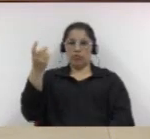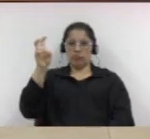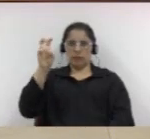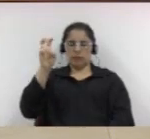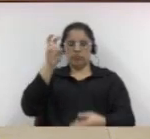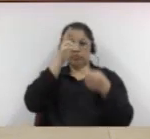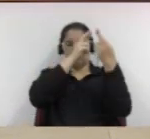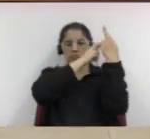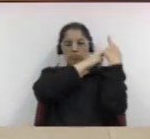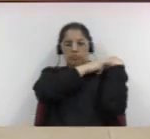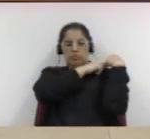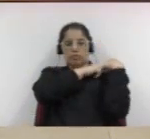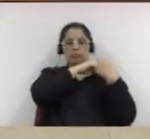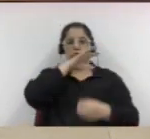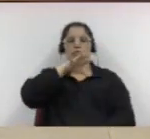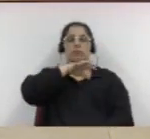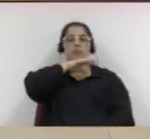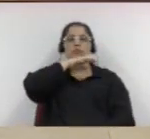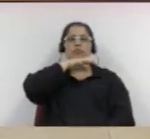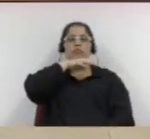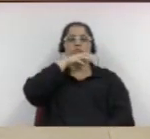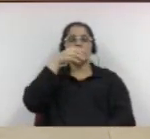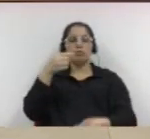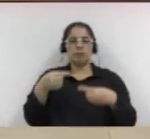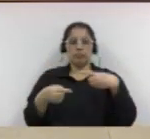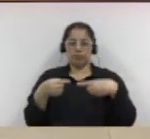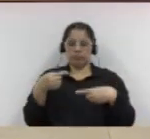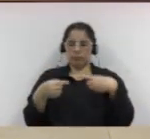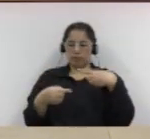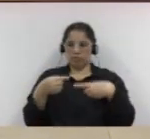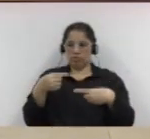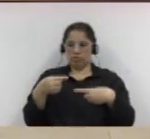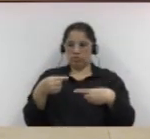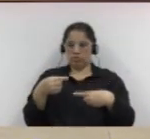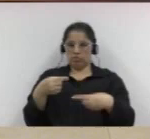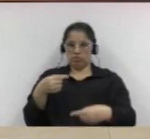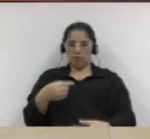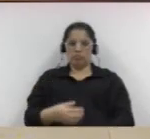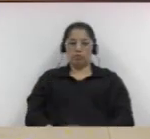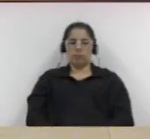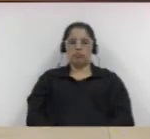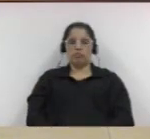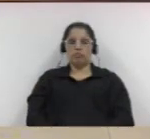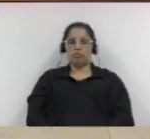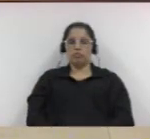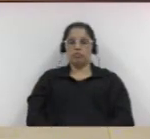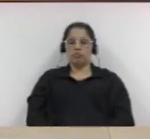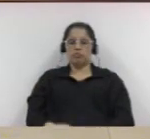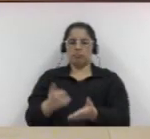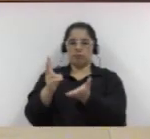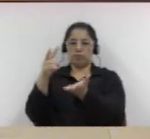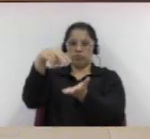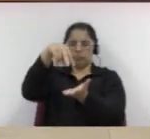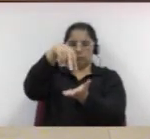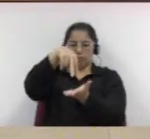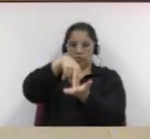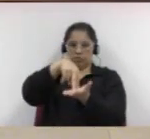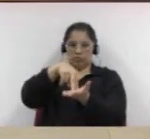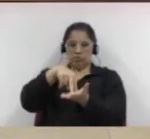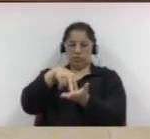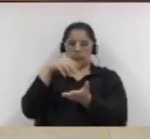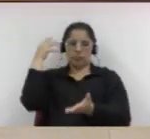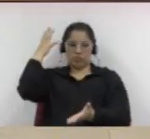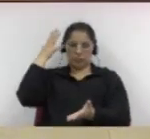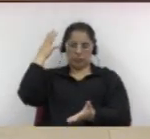Henrique. Requerimento número 807 em discussão. Para discutir, o vereador André Henrique da Silva.